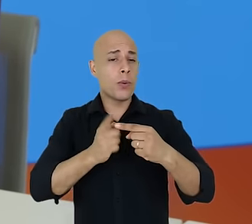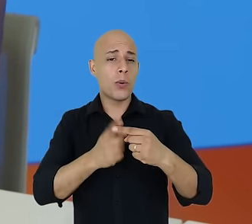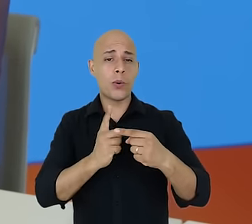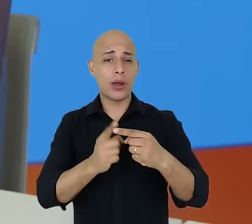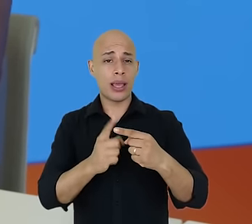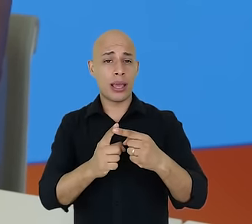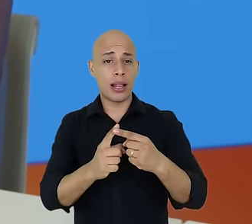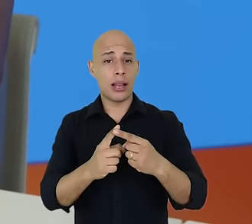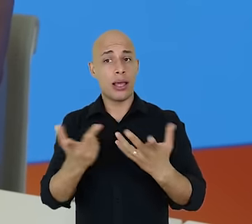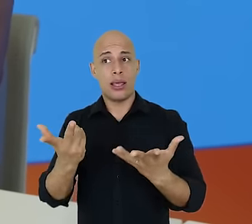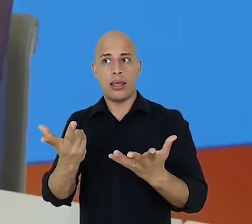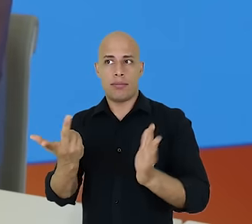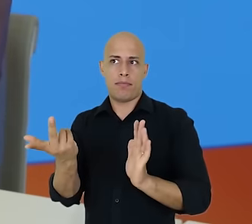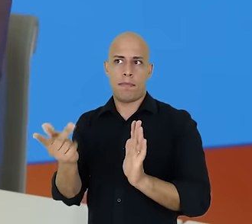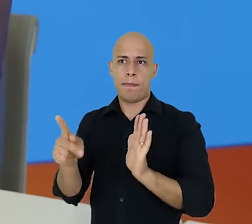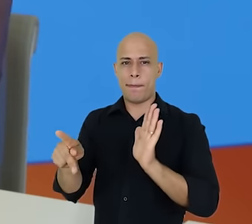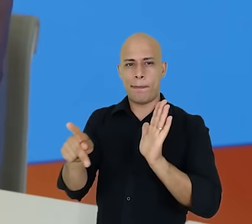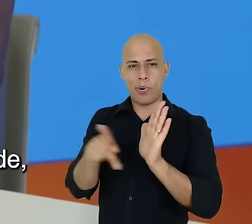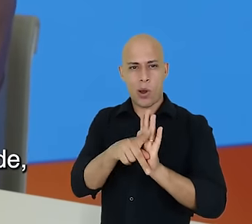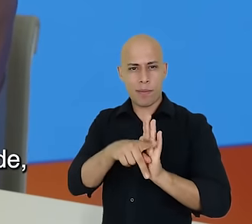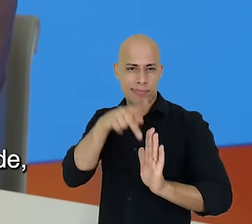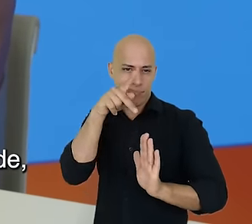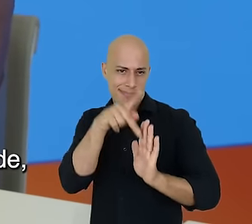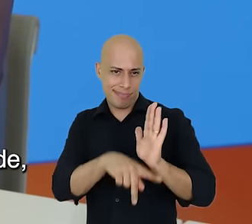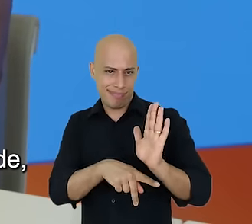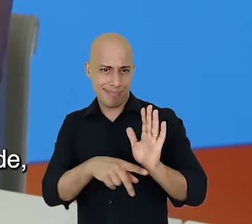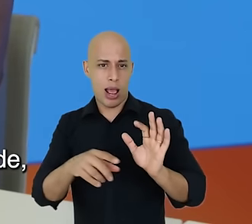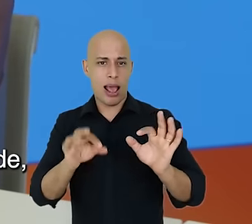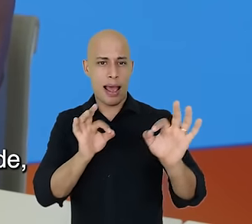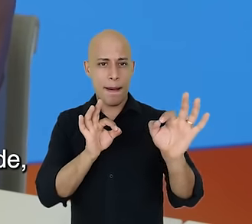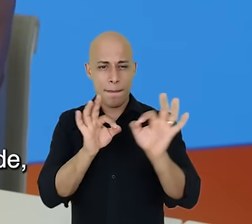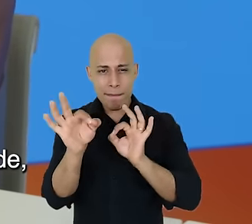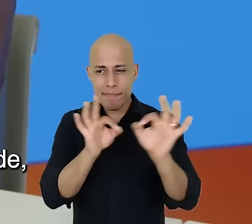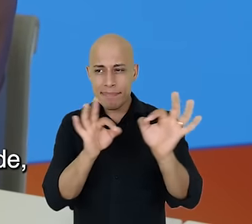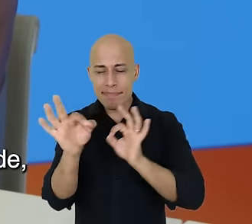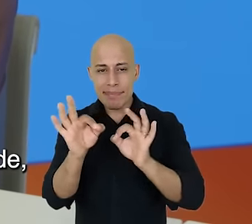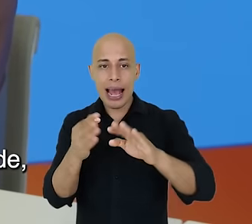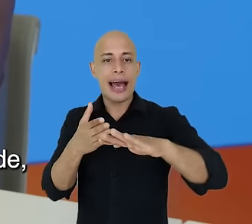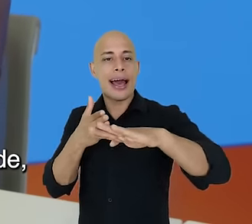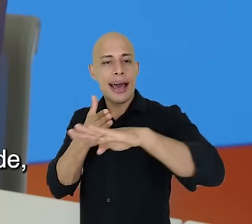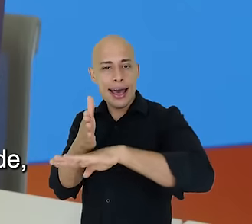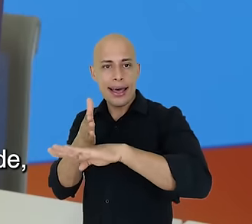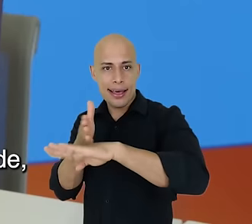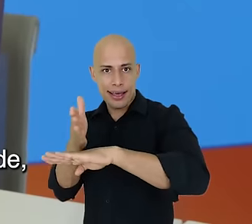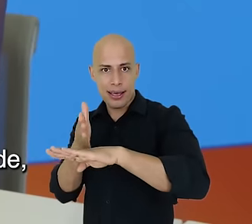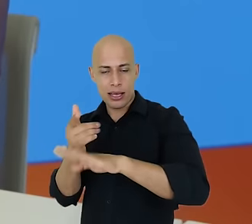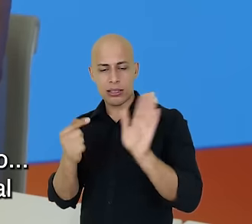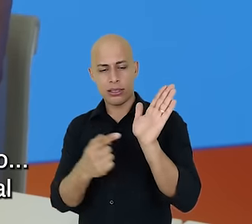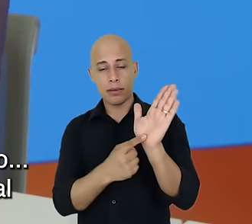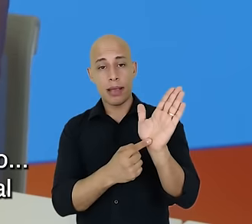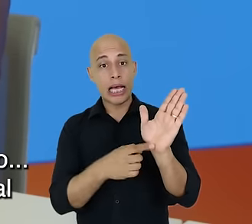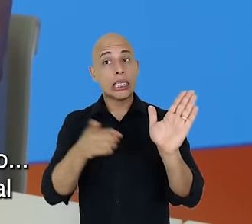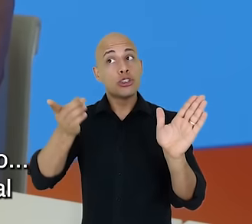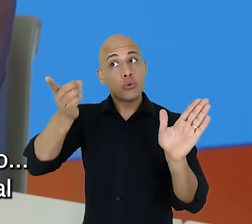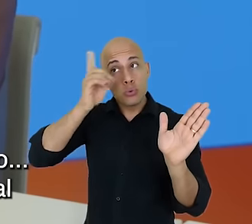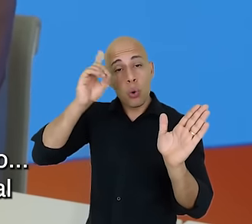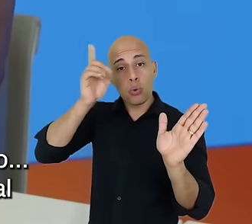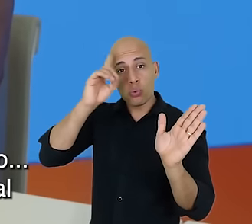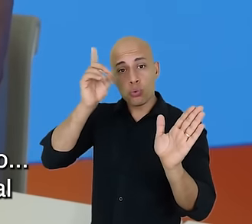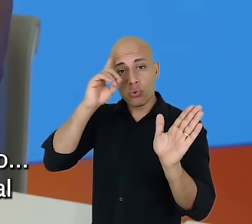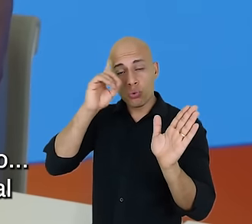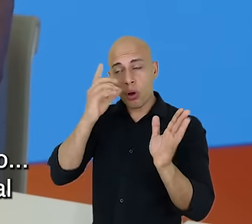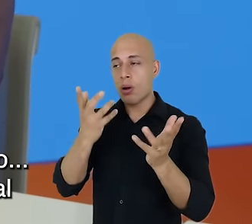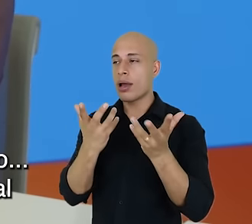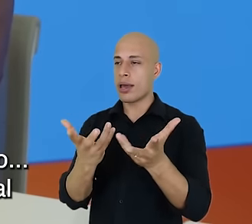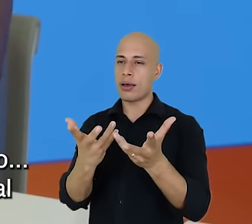um programa de entrada né ele vai fornecer ele fornece atividade eu mostro para vocês aqui mas o dia a dia que eu sempre